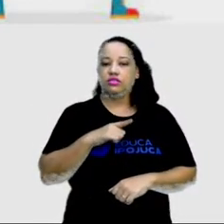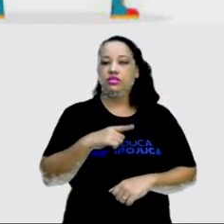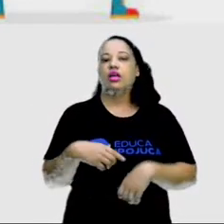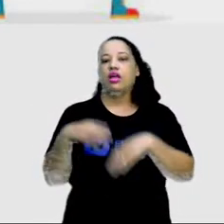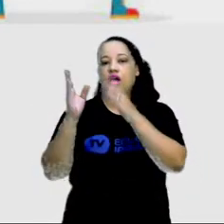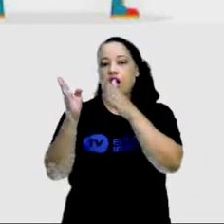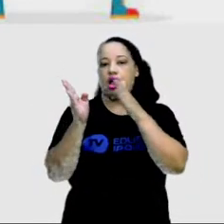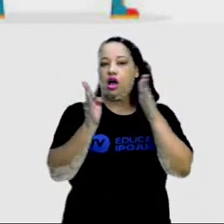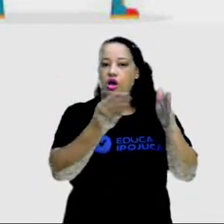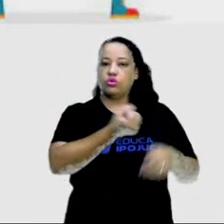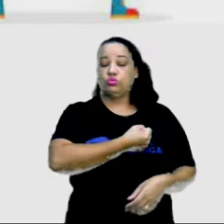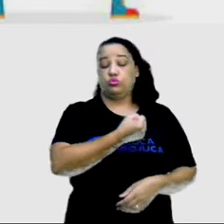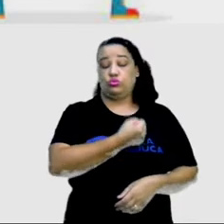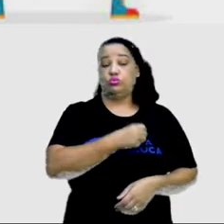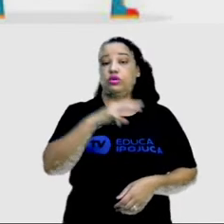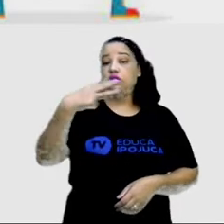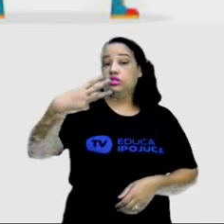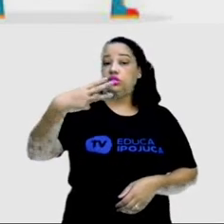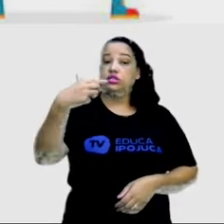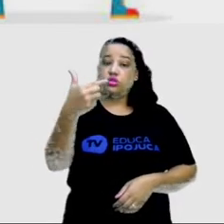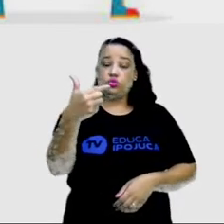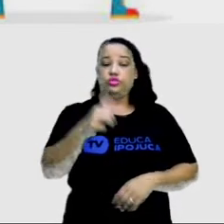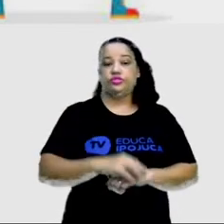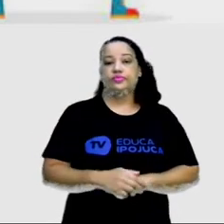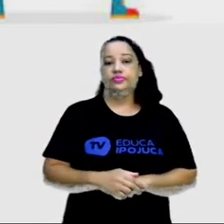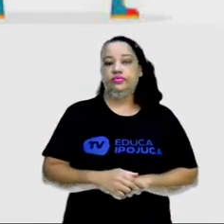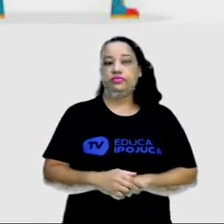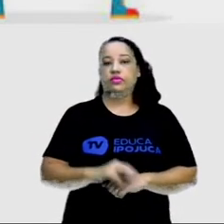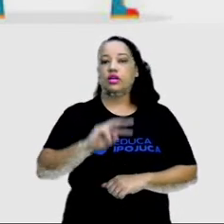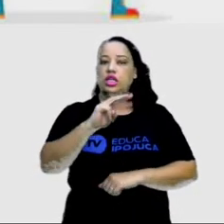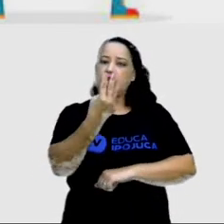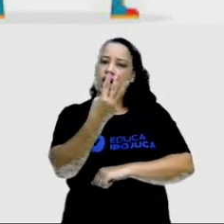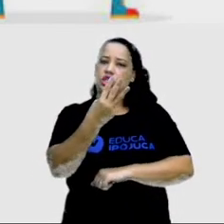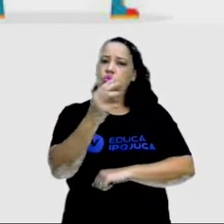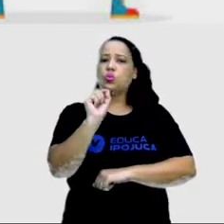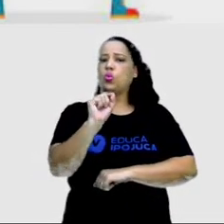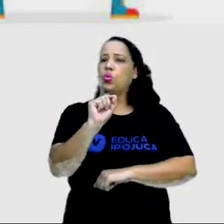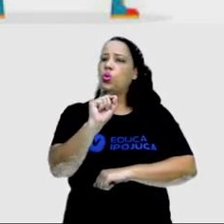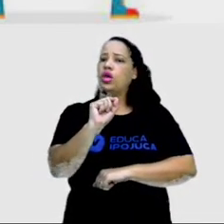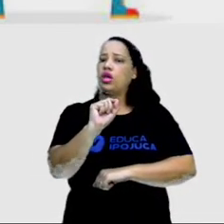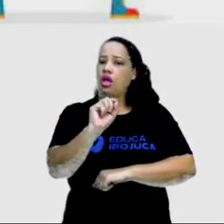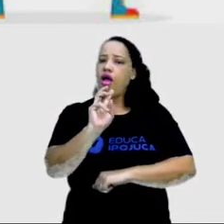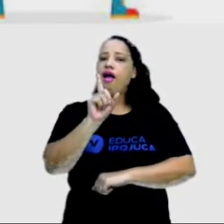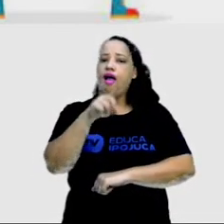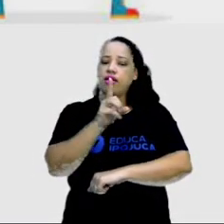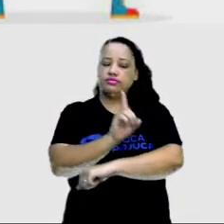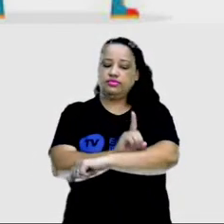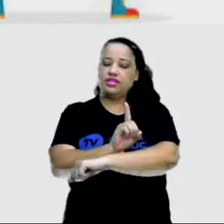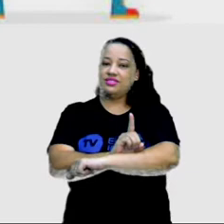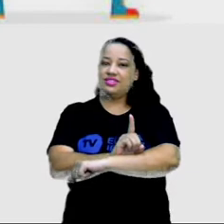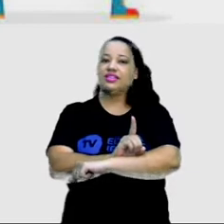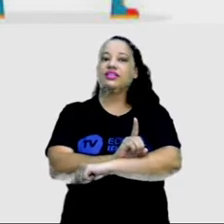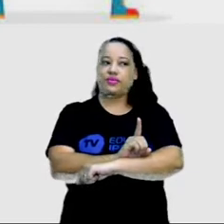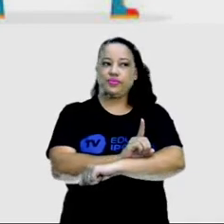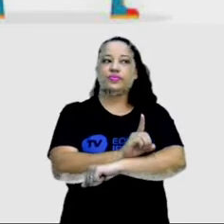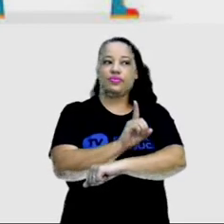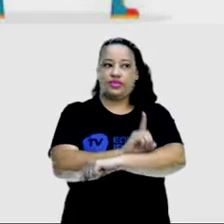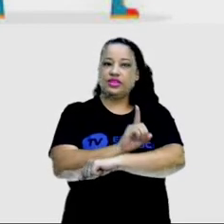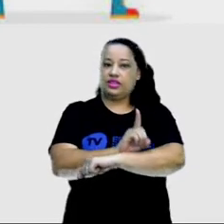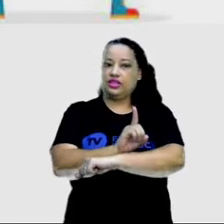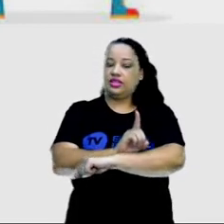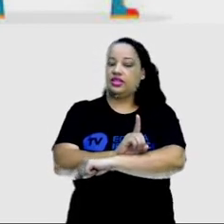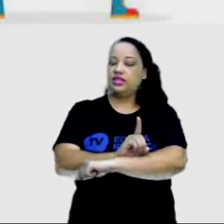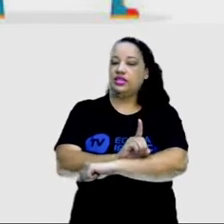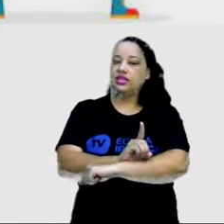numérica, que é 32, e o 32. O 3 representa o quê? A dezena, já está lá dizendo em cima, né? O dezinho de